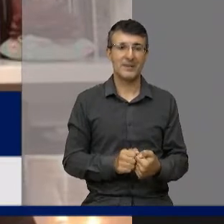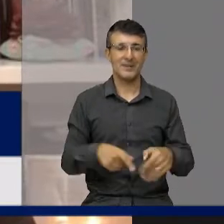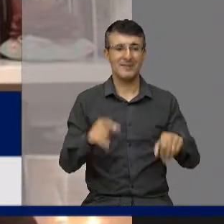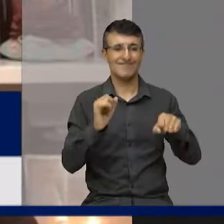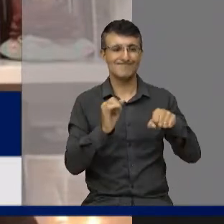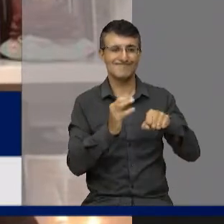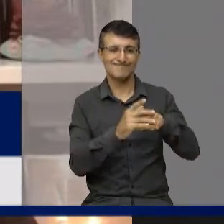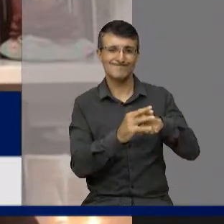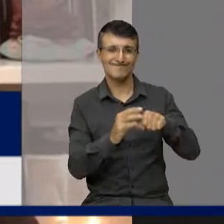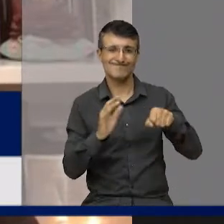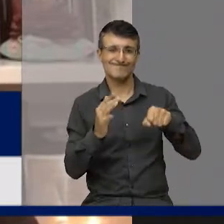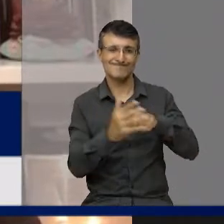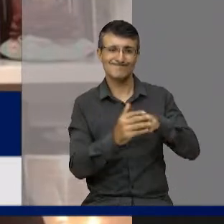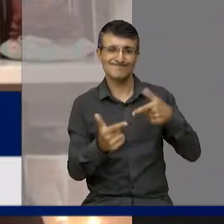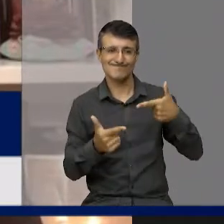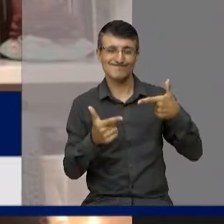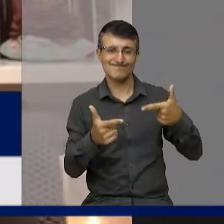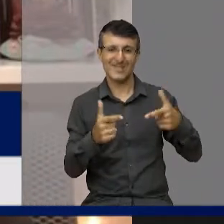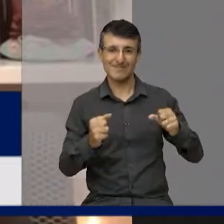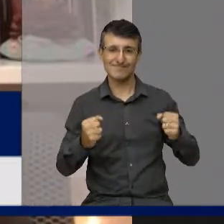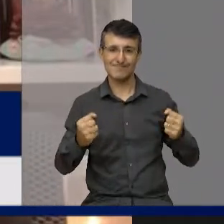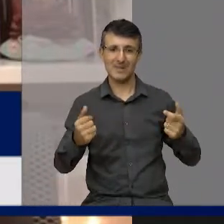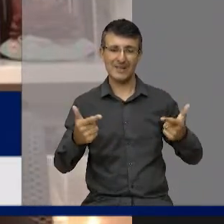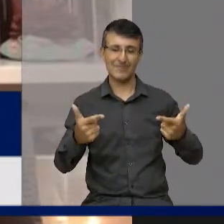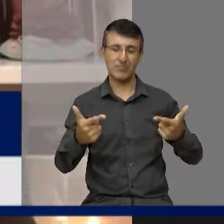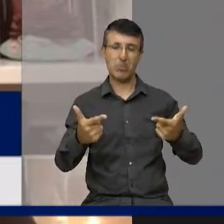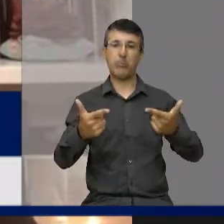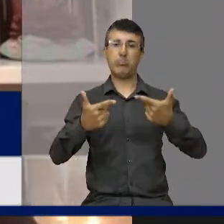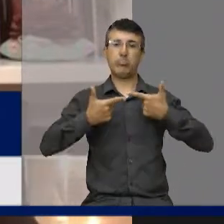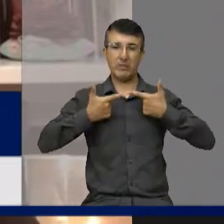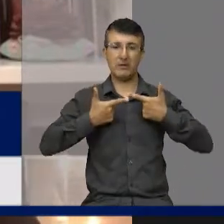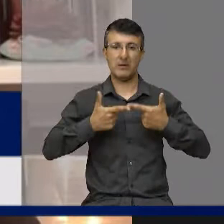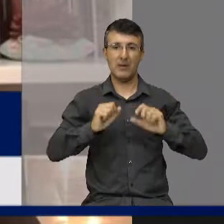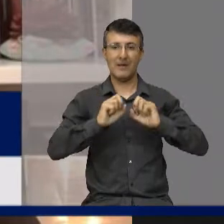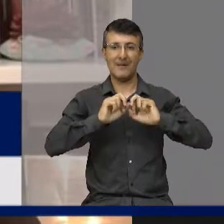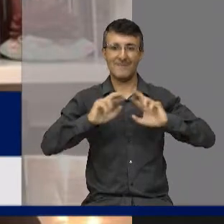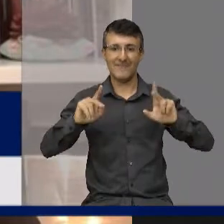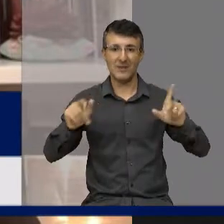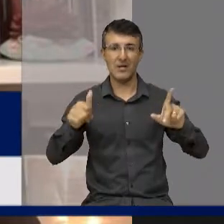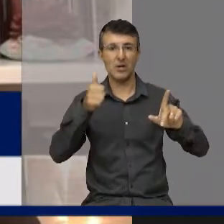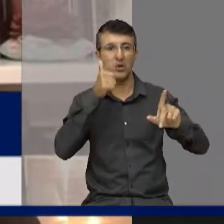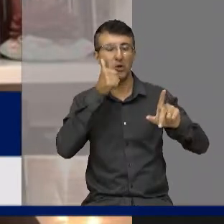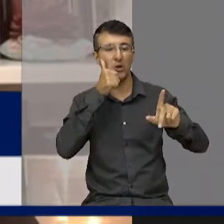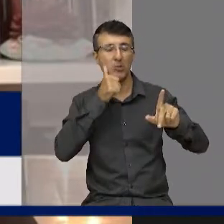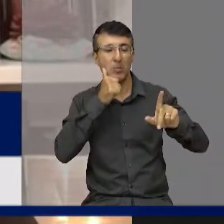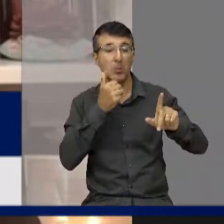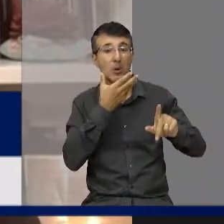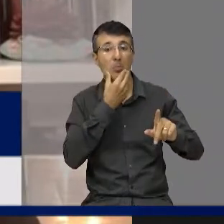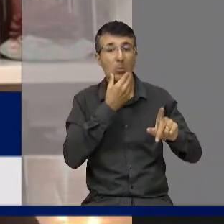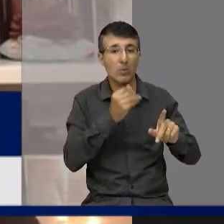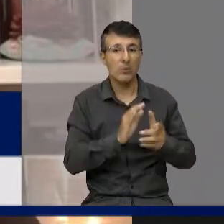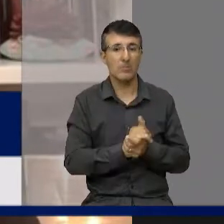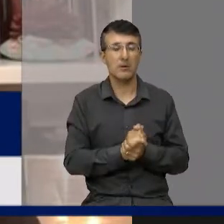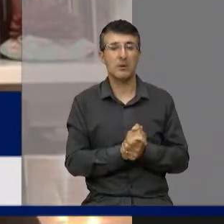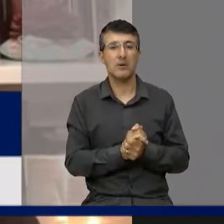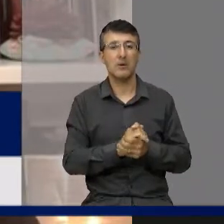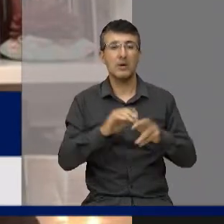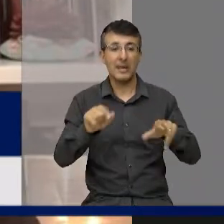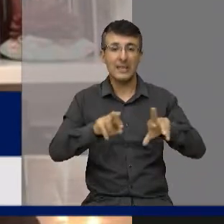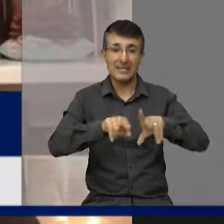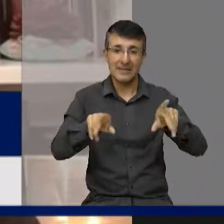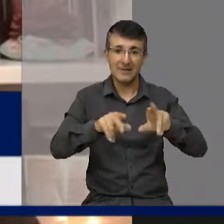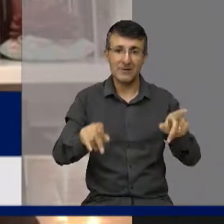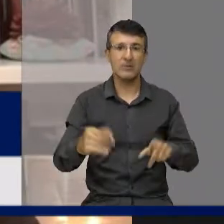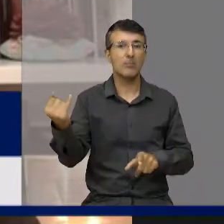são diferentes para homens e mulheres, né? Especialistas e organizações alertam que é preciso levar em conta essas diferenças na hora de